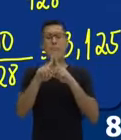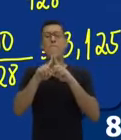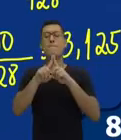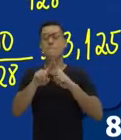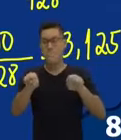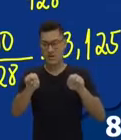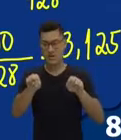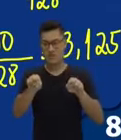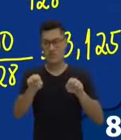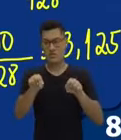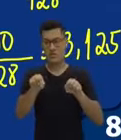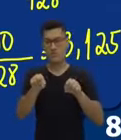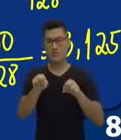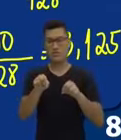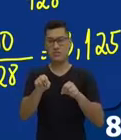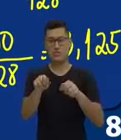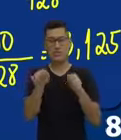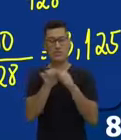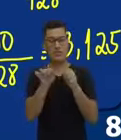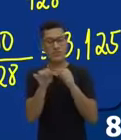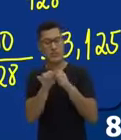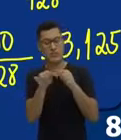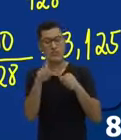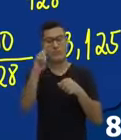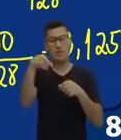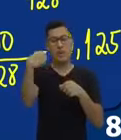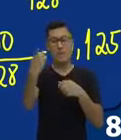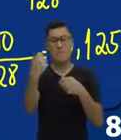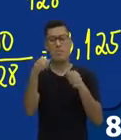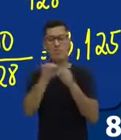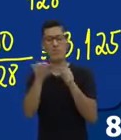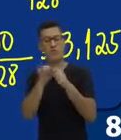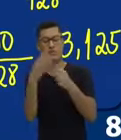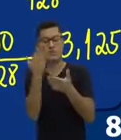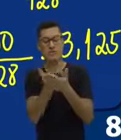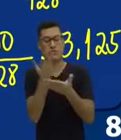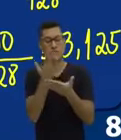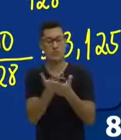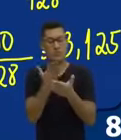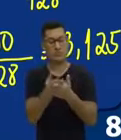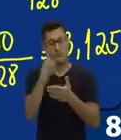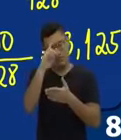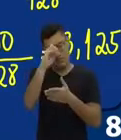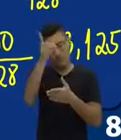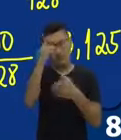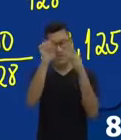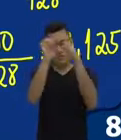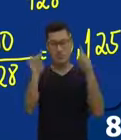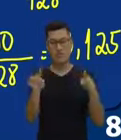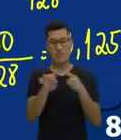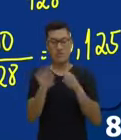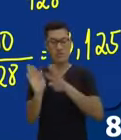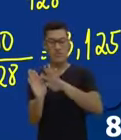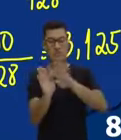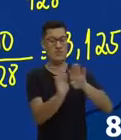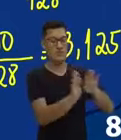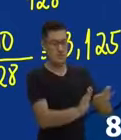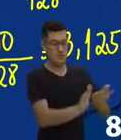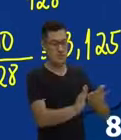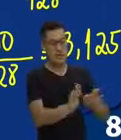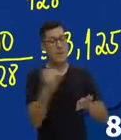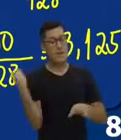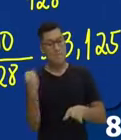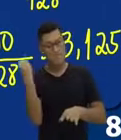para outras questões mais sofisticadas que a gente vai fazer depois, né, em outras aulas, aí a ideia na tabela vai ficar de lado. Isso. É por isso que é importante